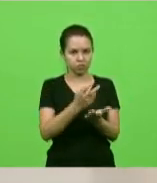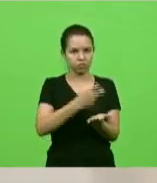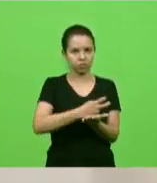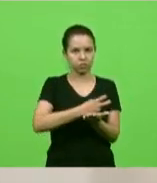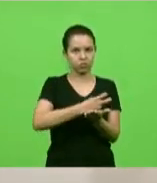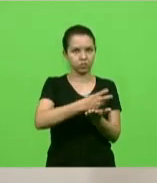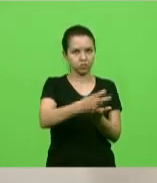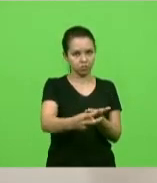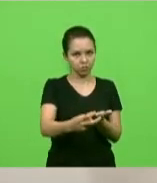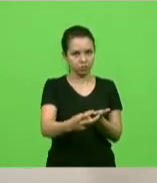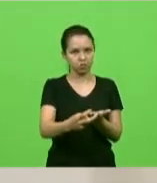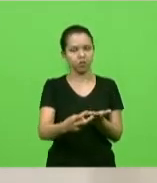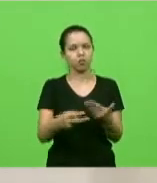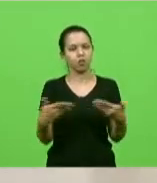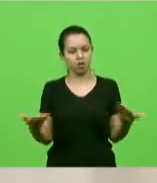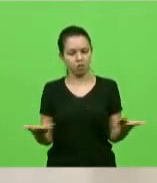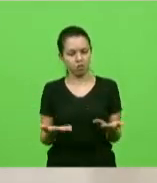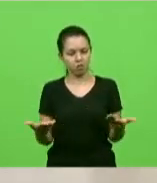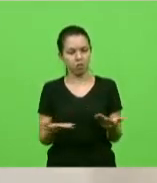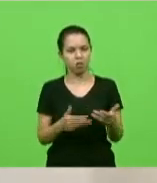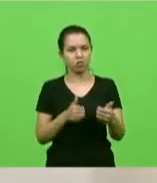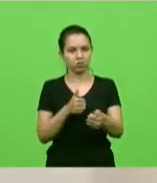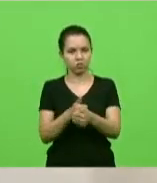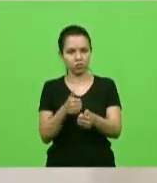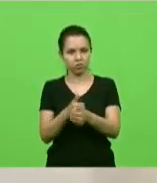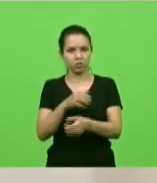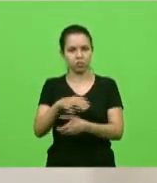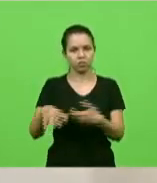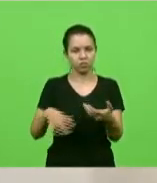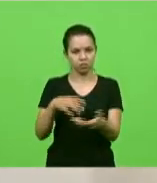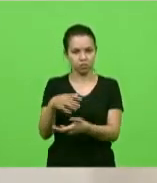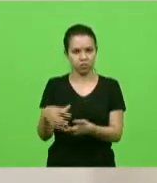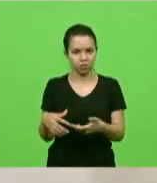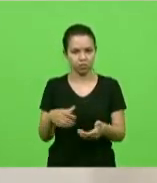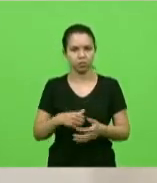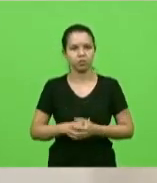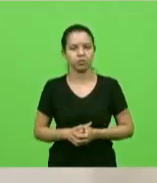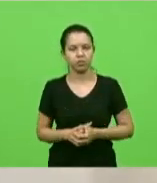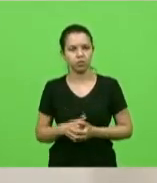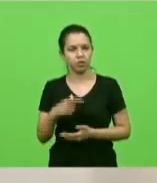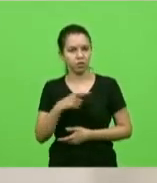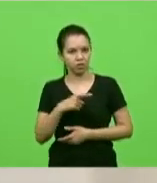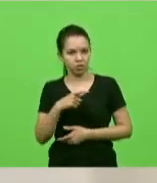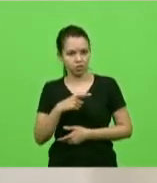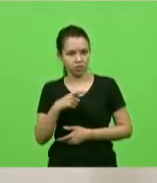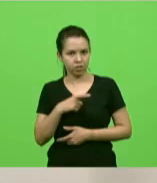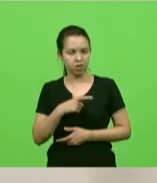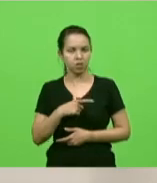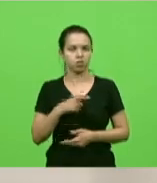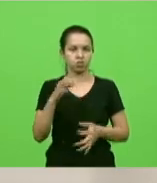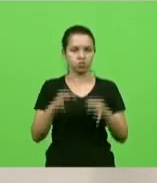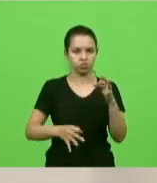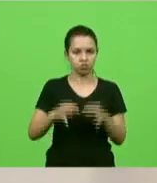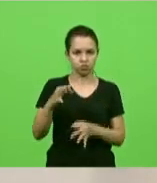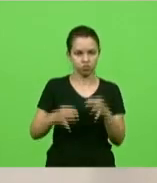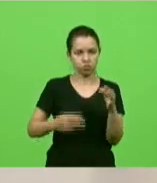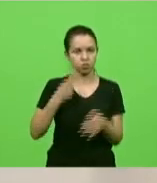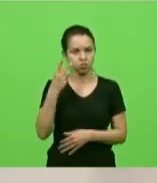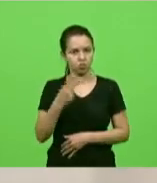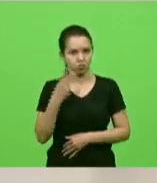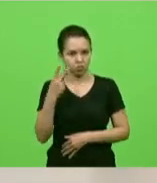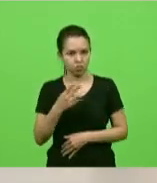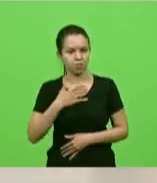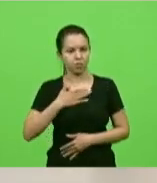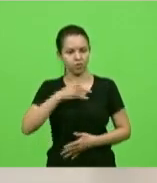mesmo chegasse a este tribunal misto, agora alicerçado em elementos técnicos, jurídicos, políticos, fundamentarei